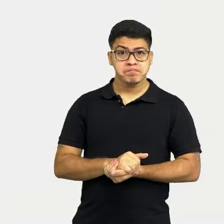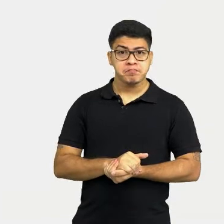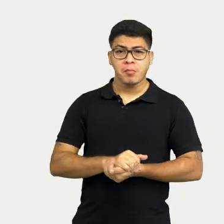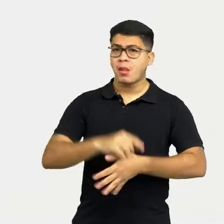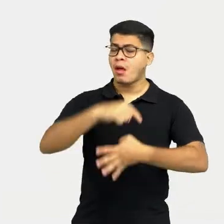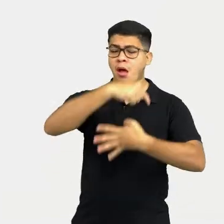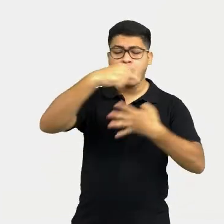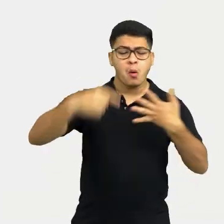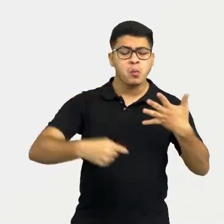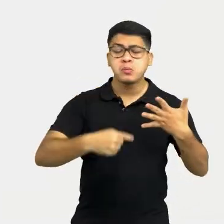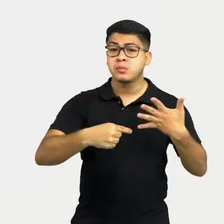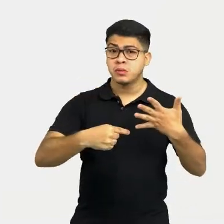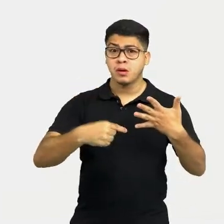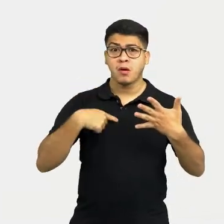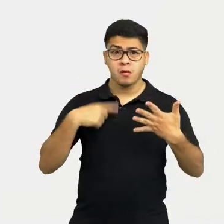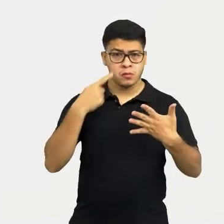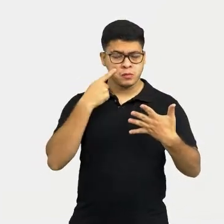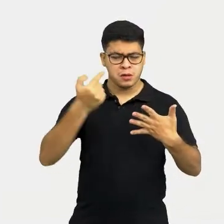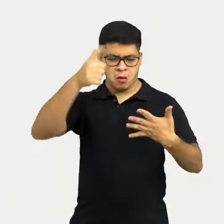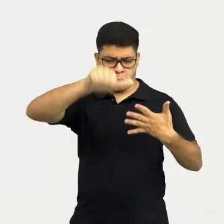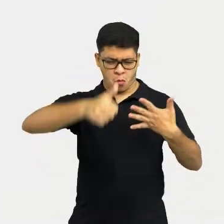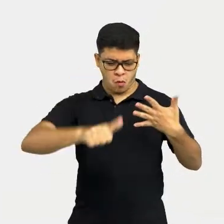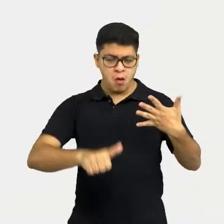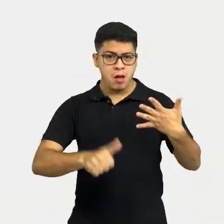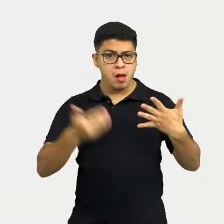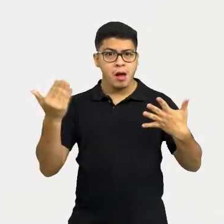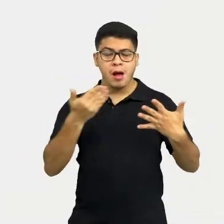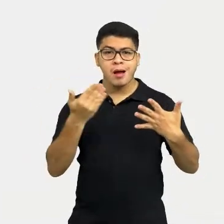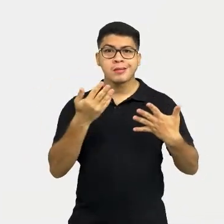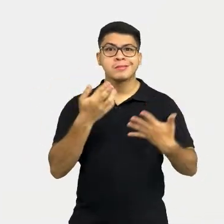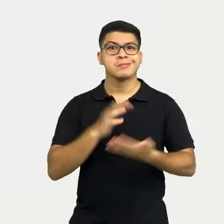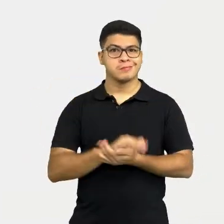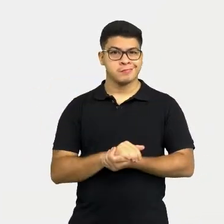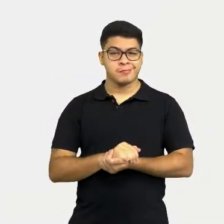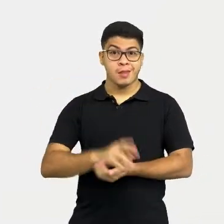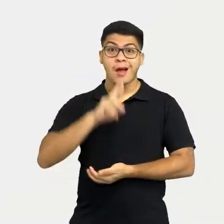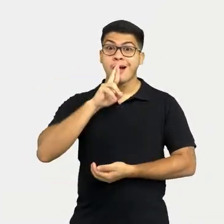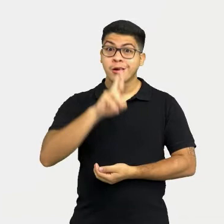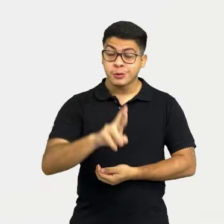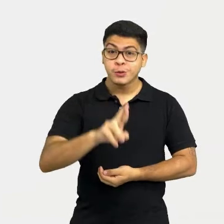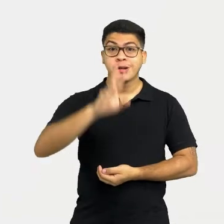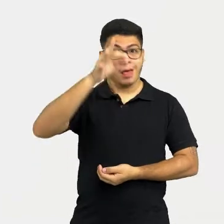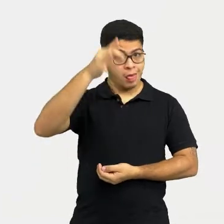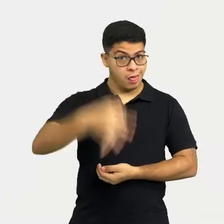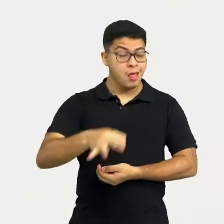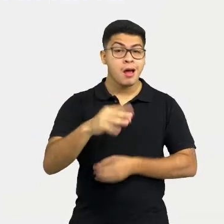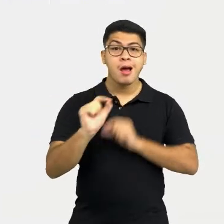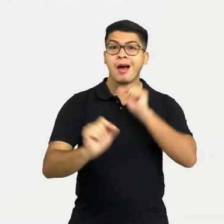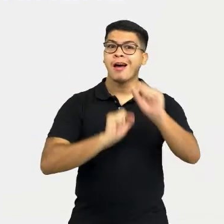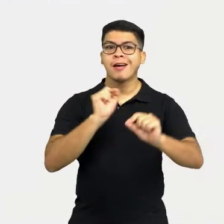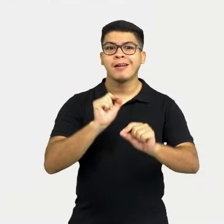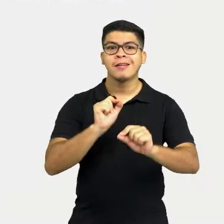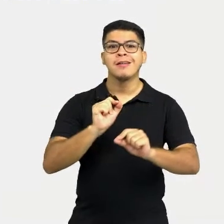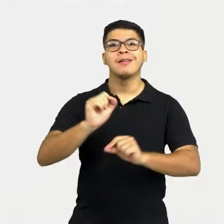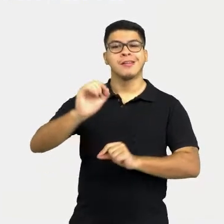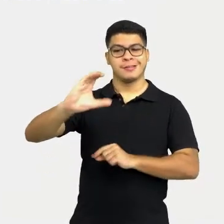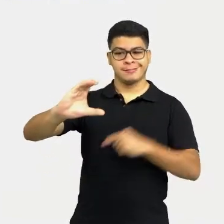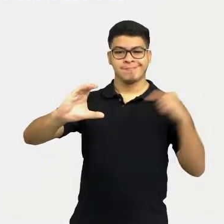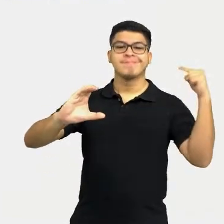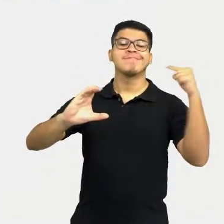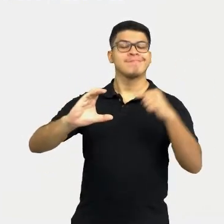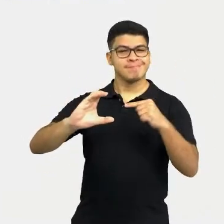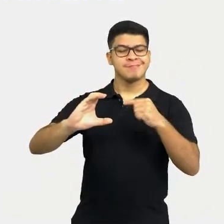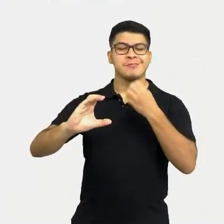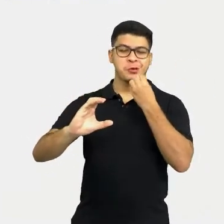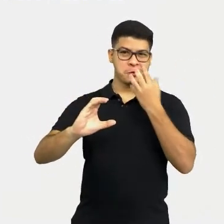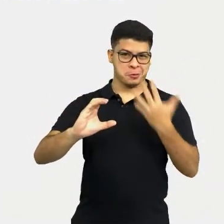representa para a crise da razão? Então, a resposta certa que nós temos aí é a letra C.